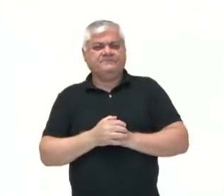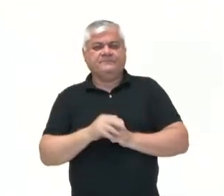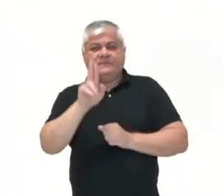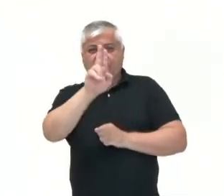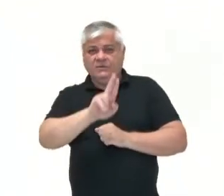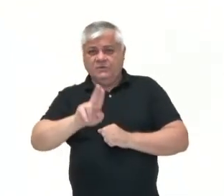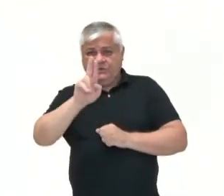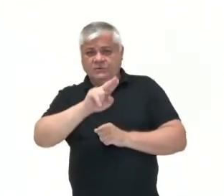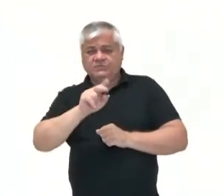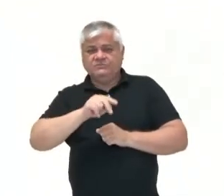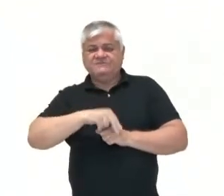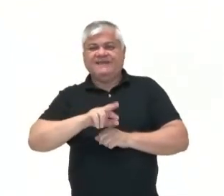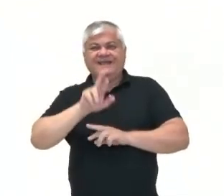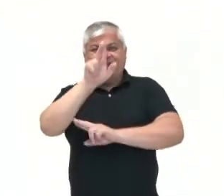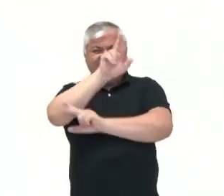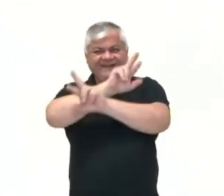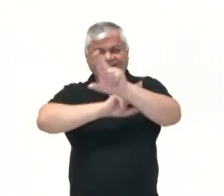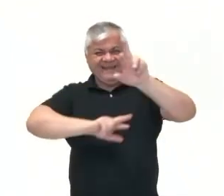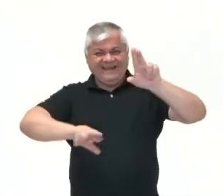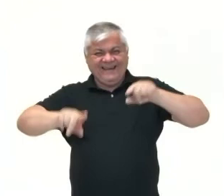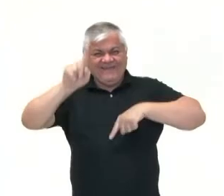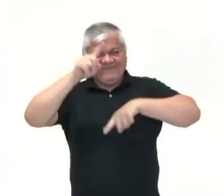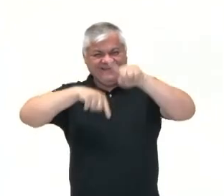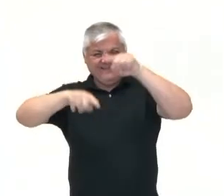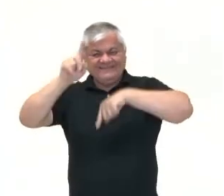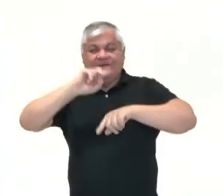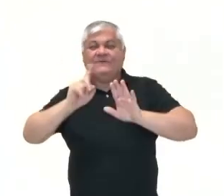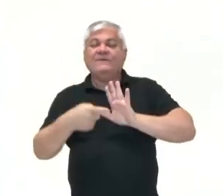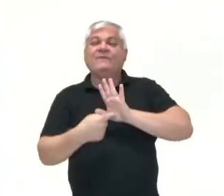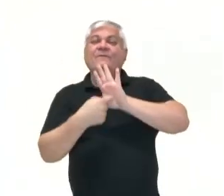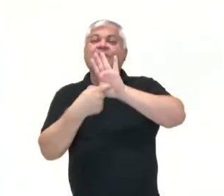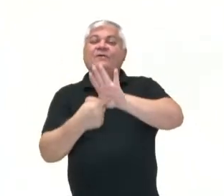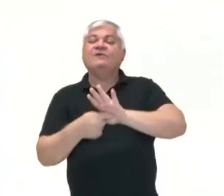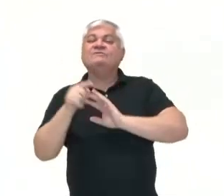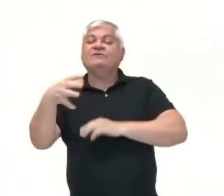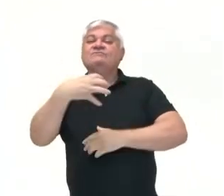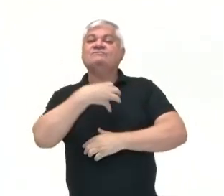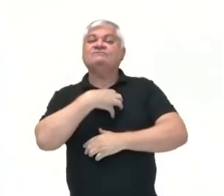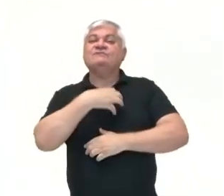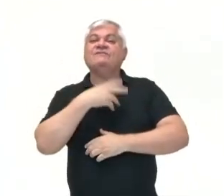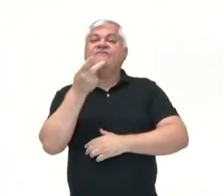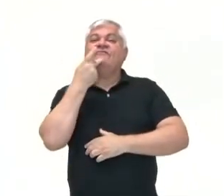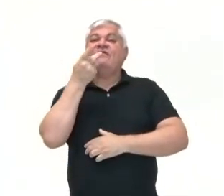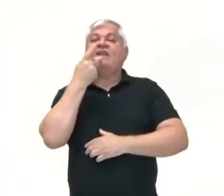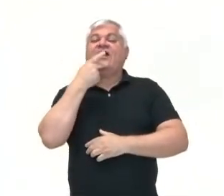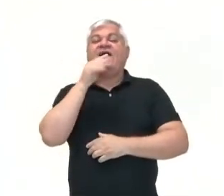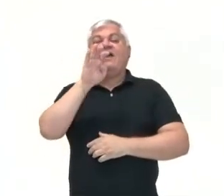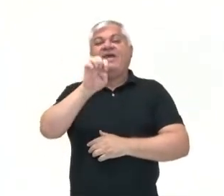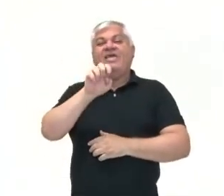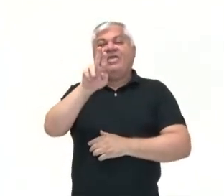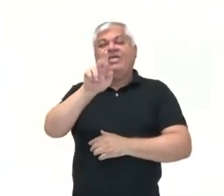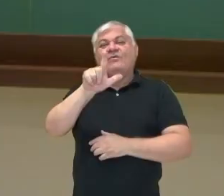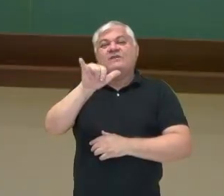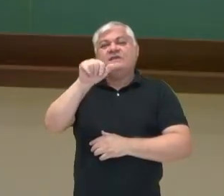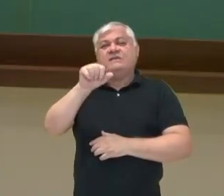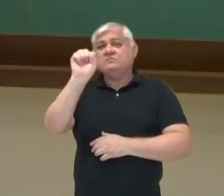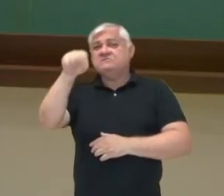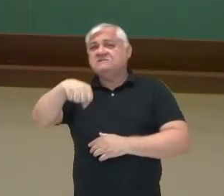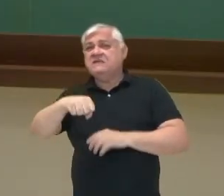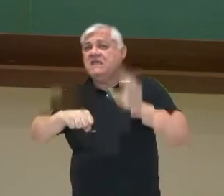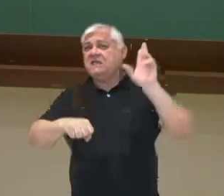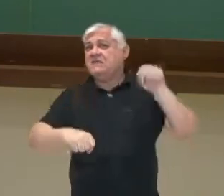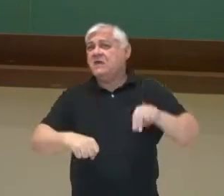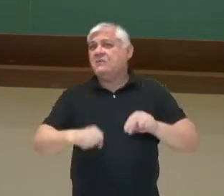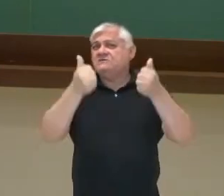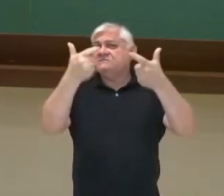de uma variedade linguística regional para representar o modo de falar do eu lírico? Sim ou não? Explique,